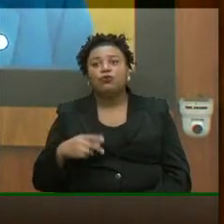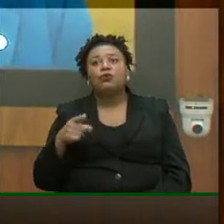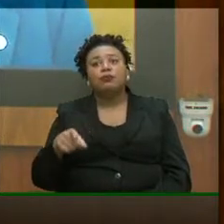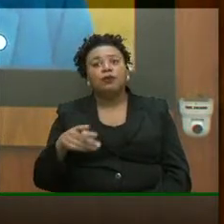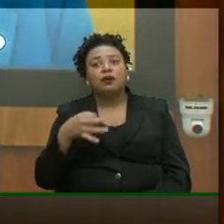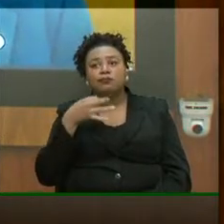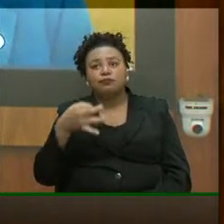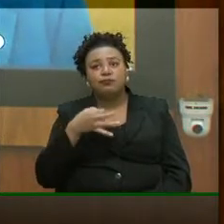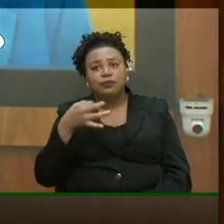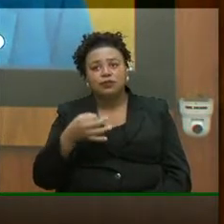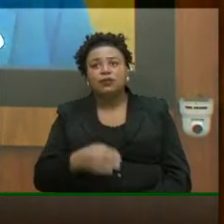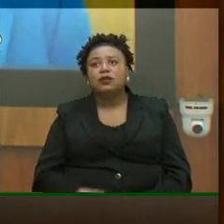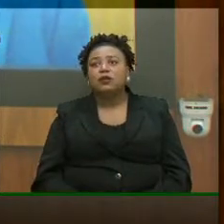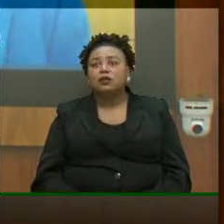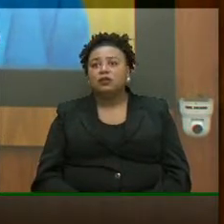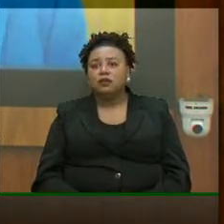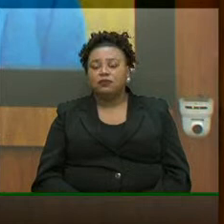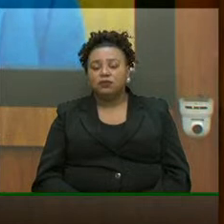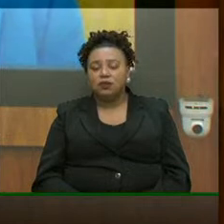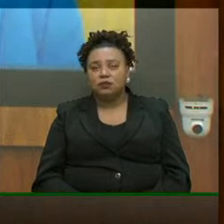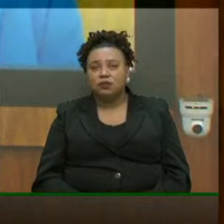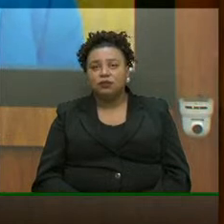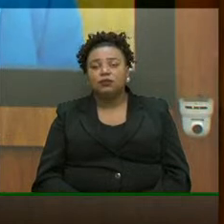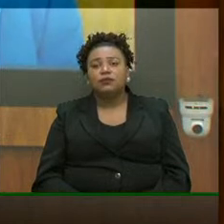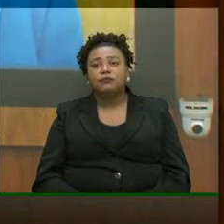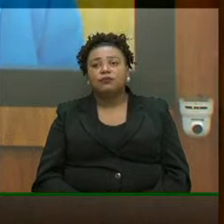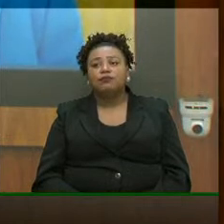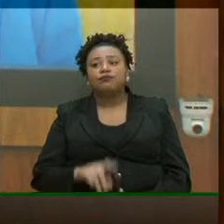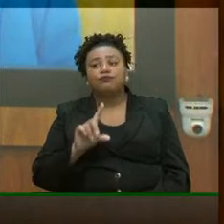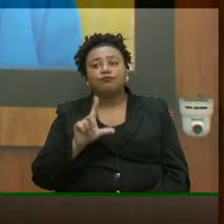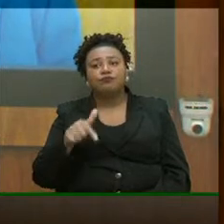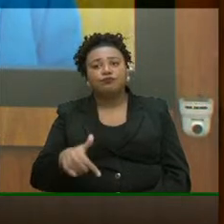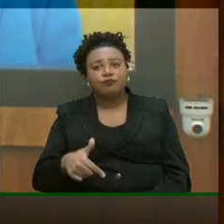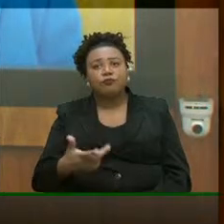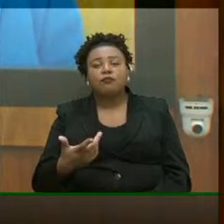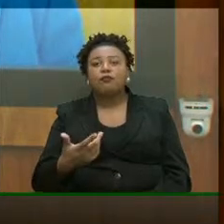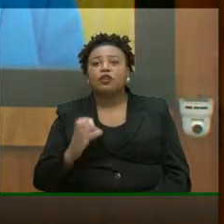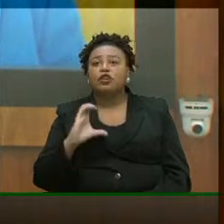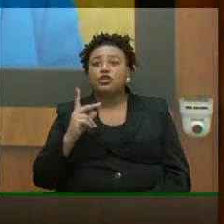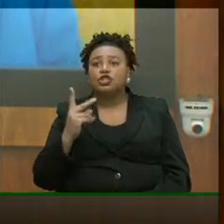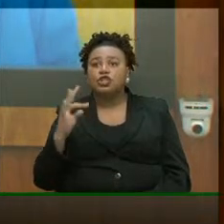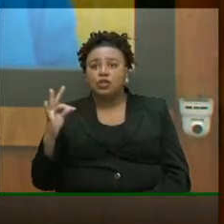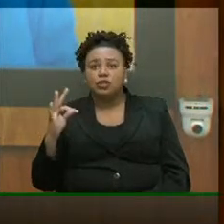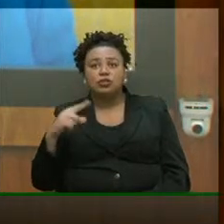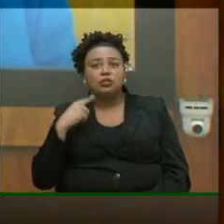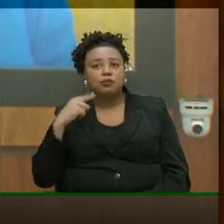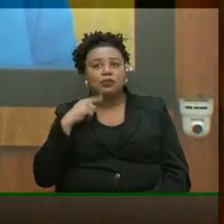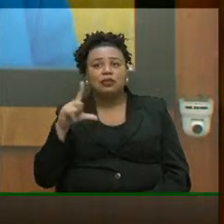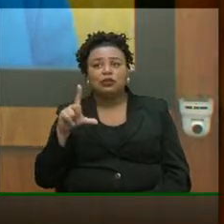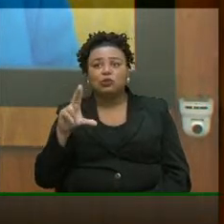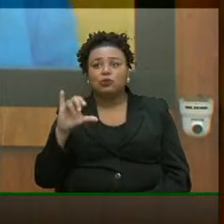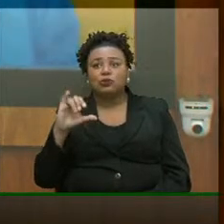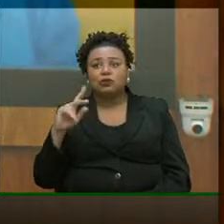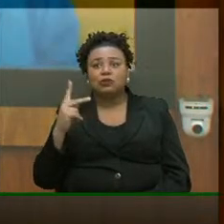sua manifestação na discussão e, posteriormente, eu tenho aqui no chat da deputada Luciana